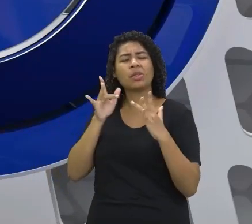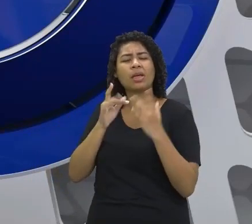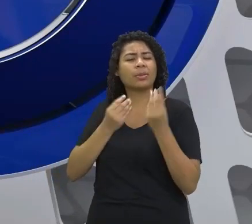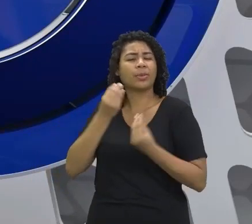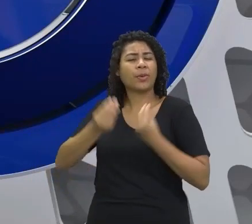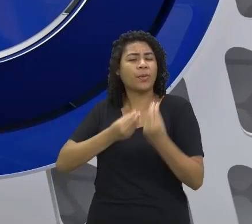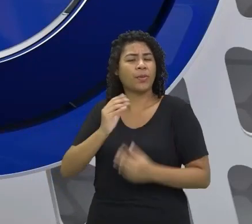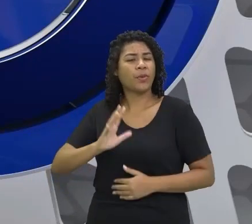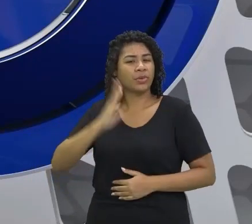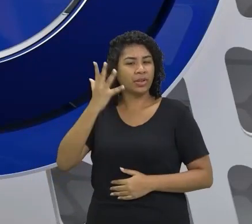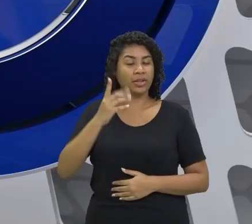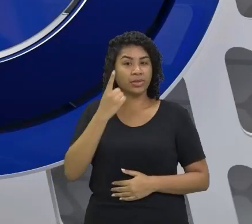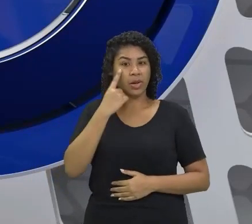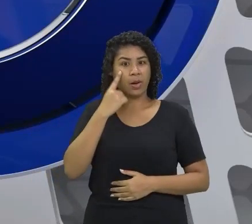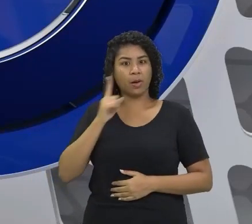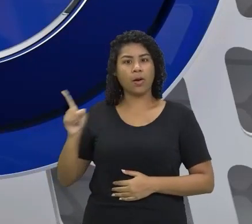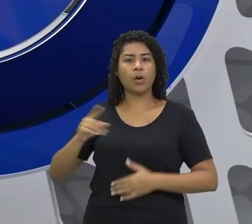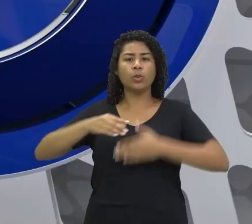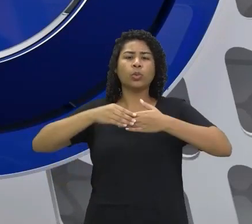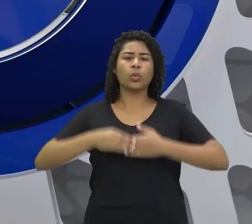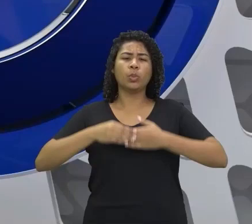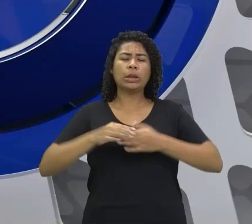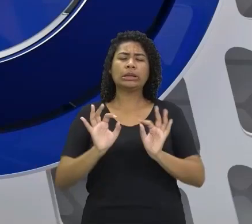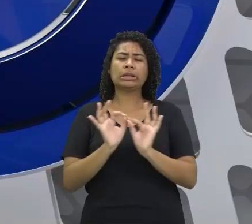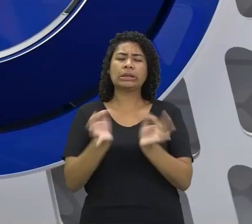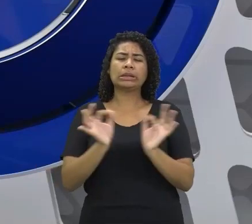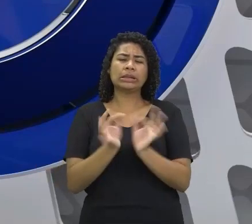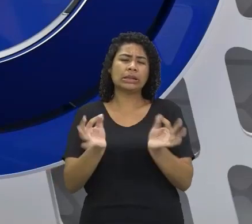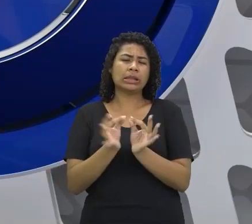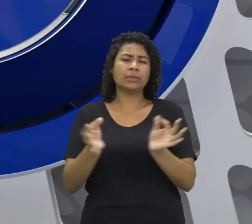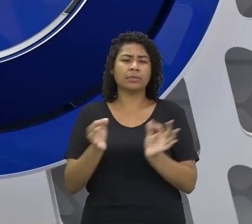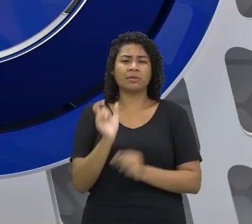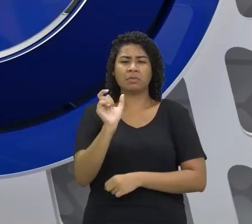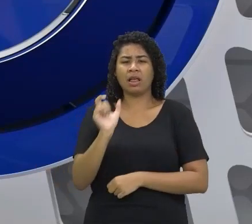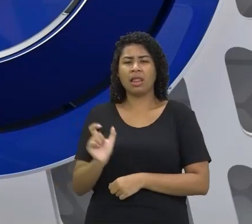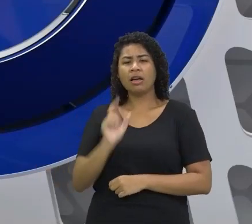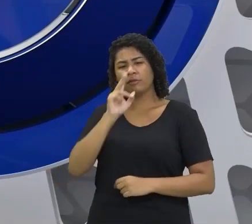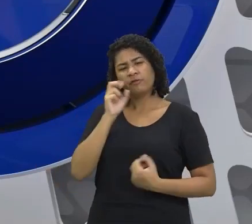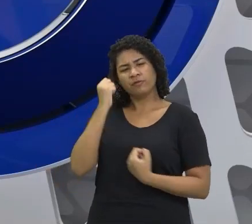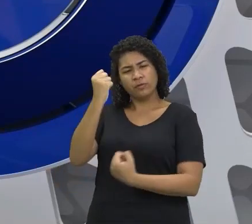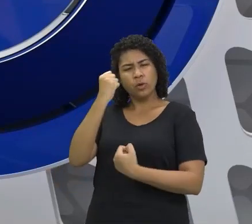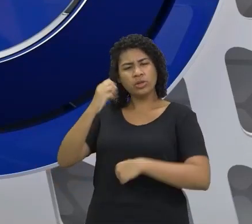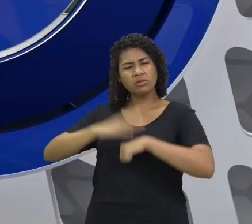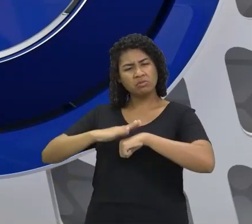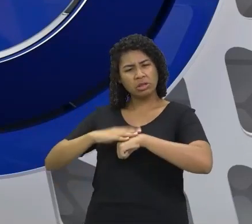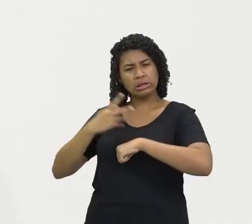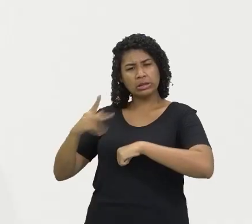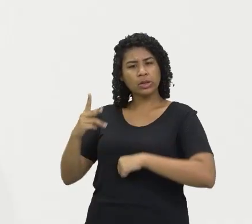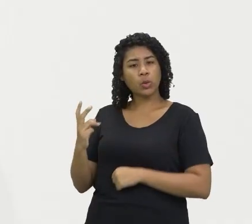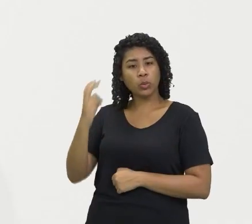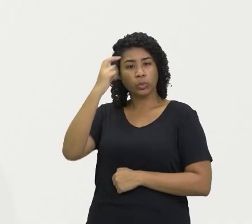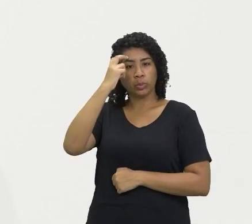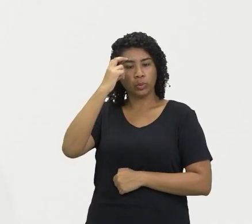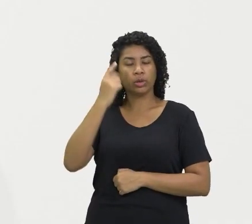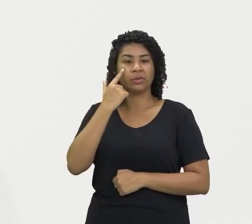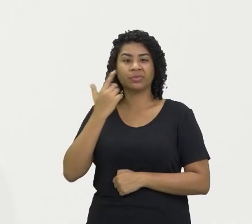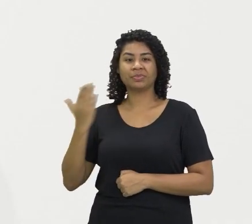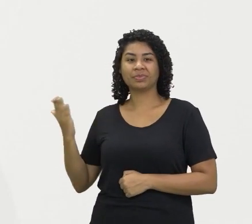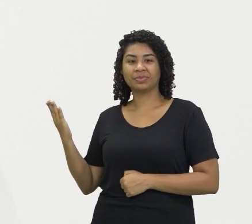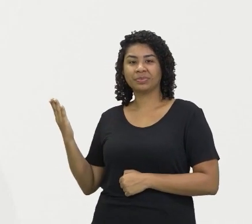algumas pequenas saudações, algumas pequenas palavras de força que eles utilizam às vezes, né? Presta